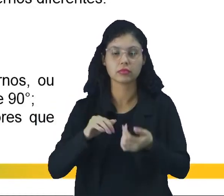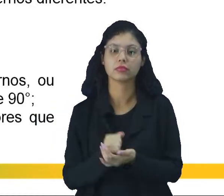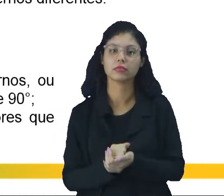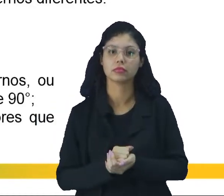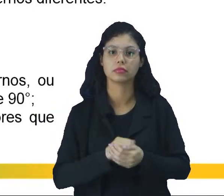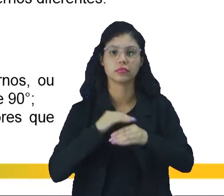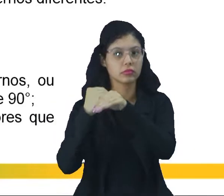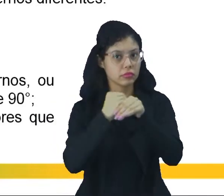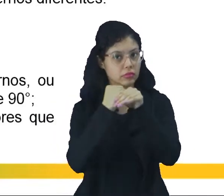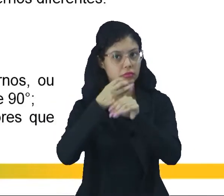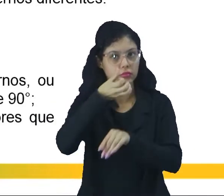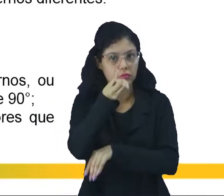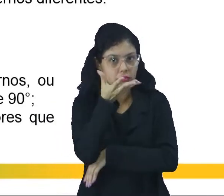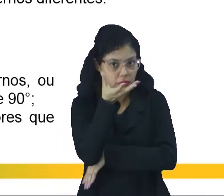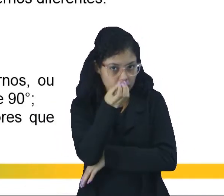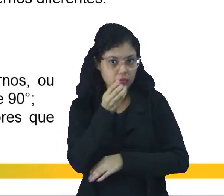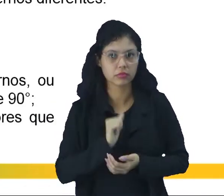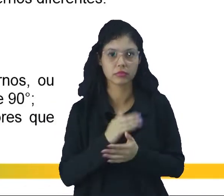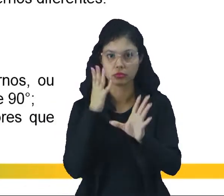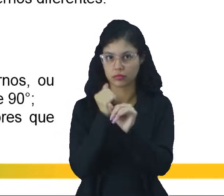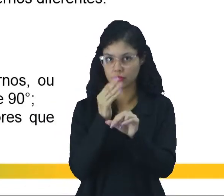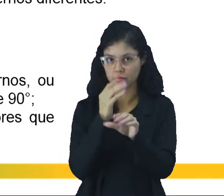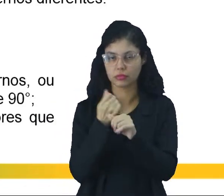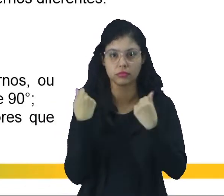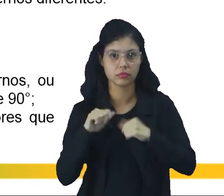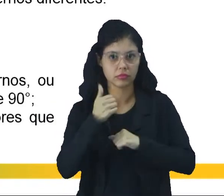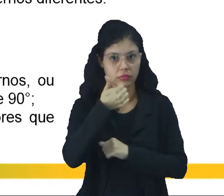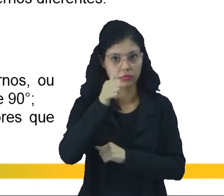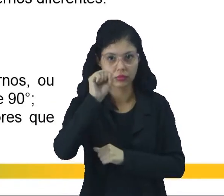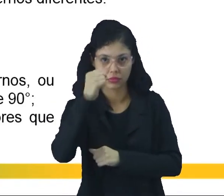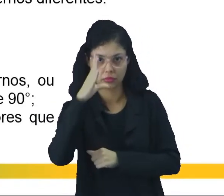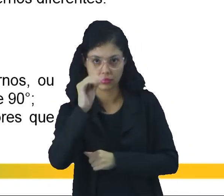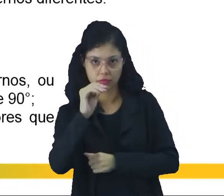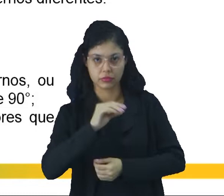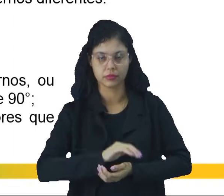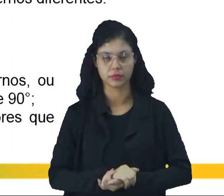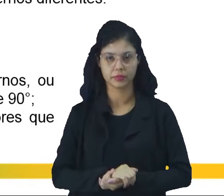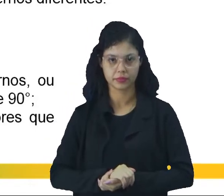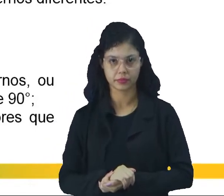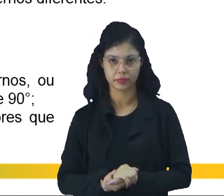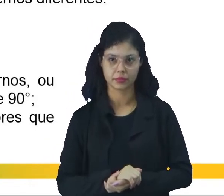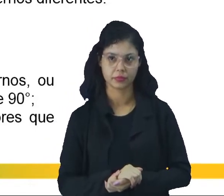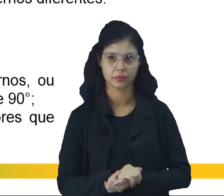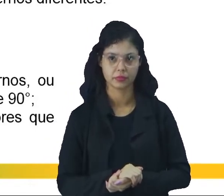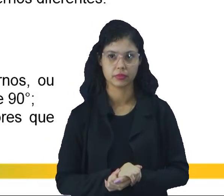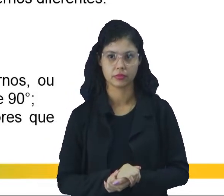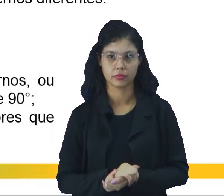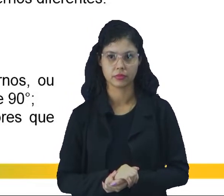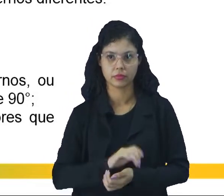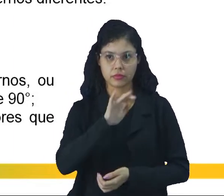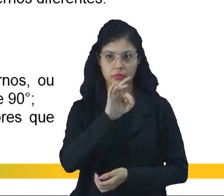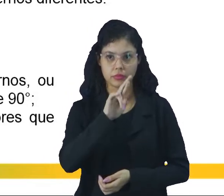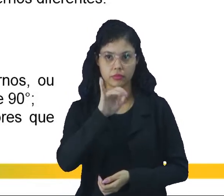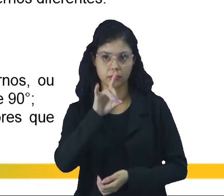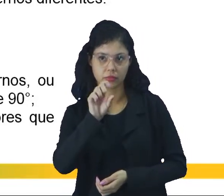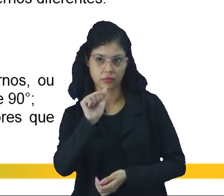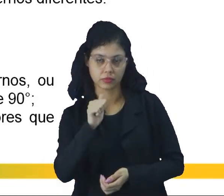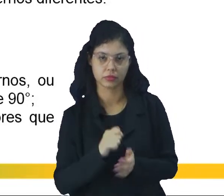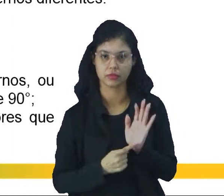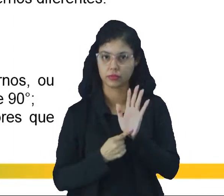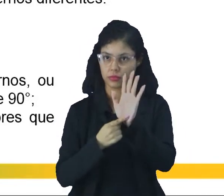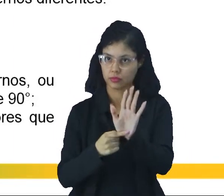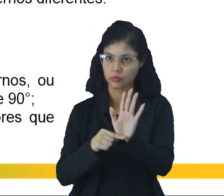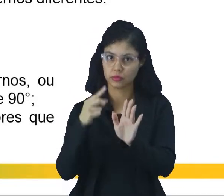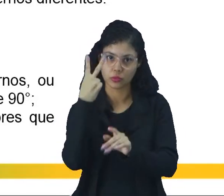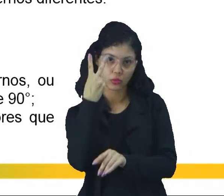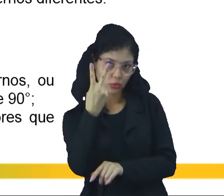a 60. Beleza? Porque a soma interna tem que dar 180 graus. Triângulo isósceles. Ele apresenta